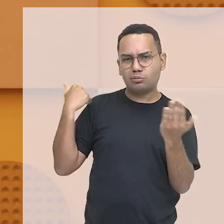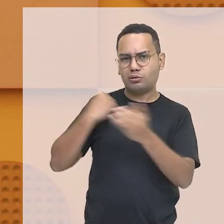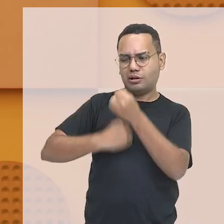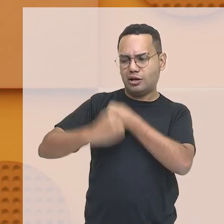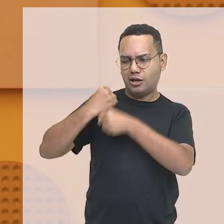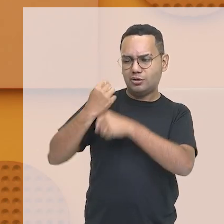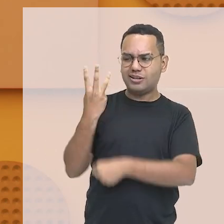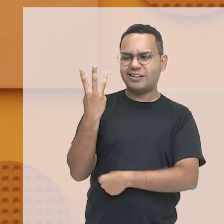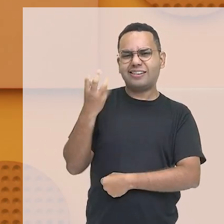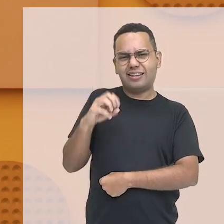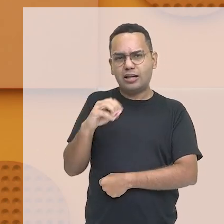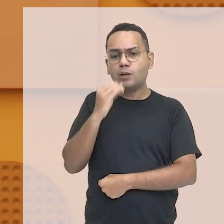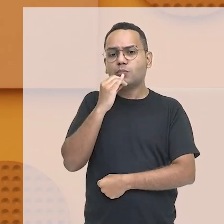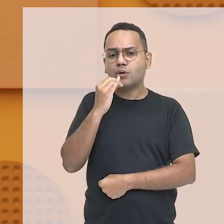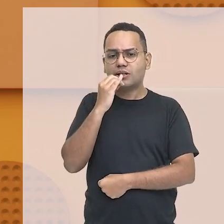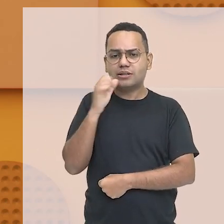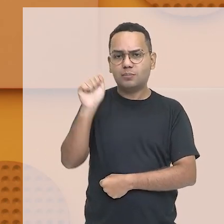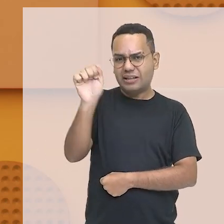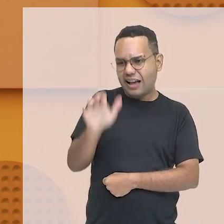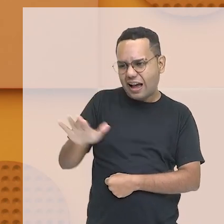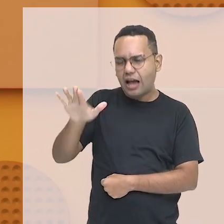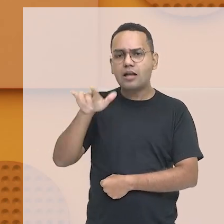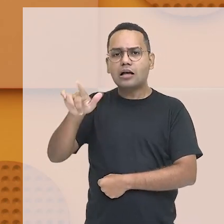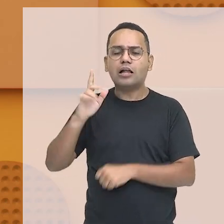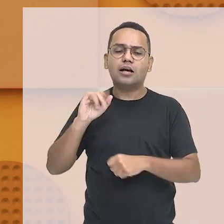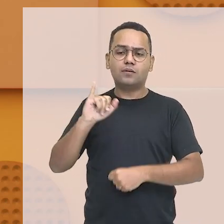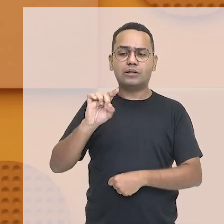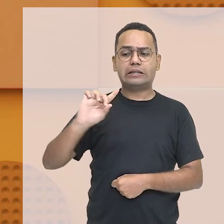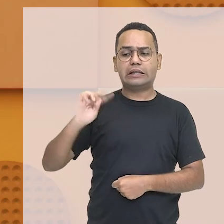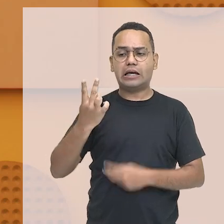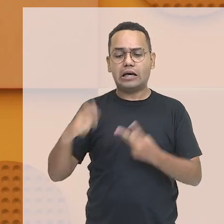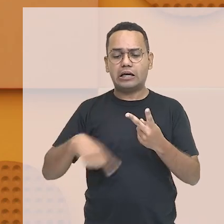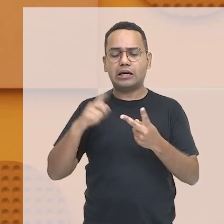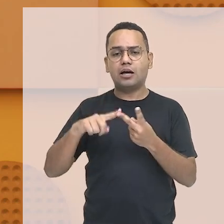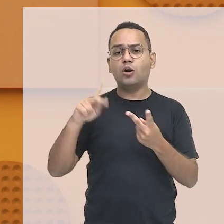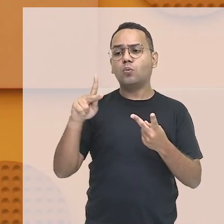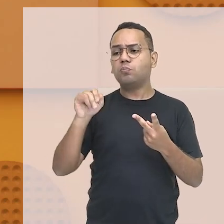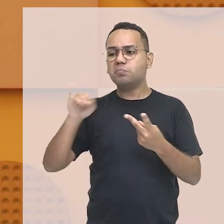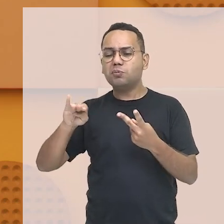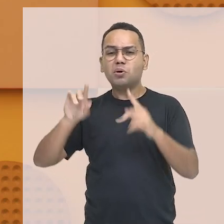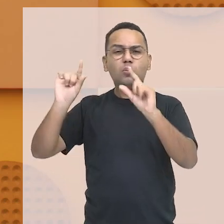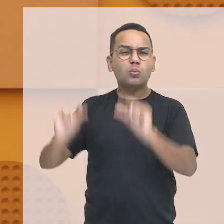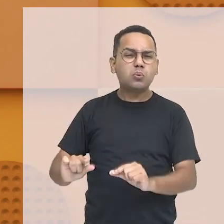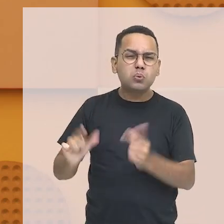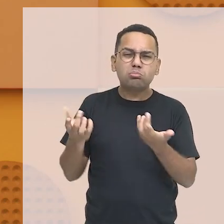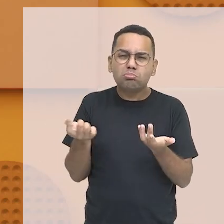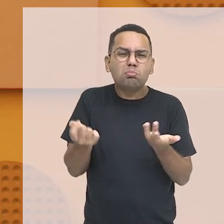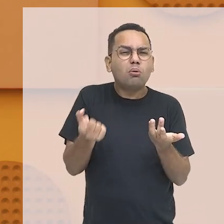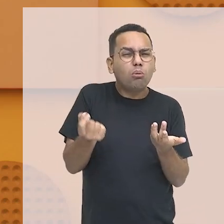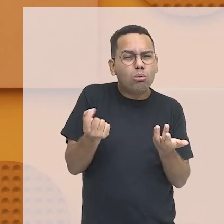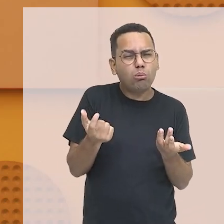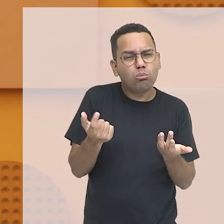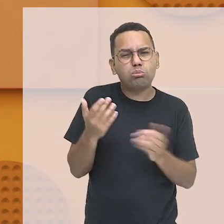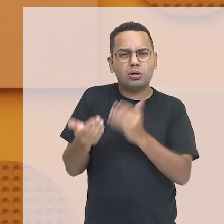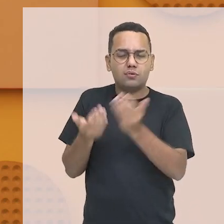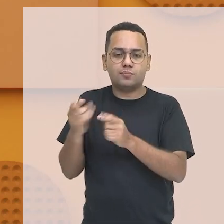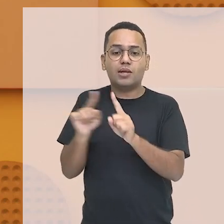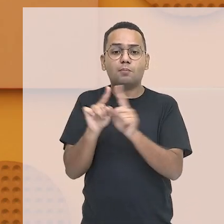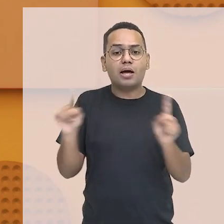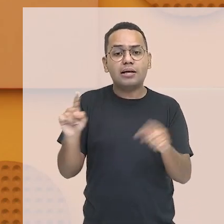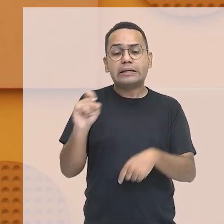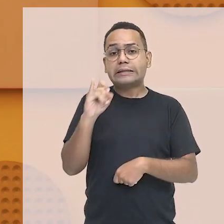gente, o índice de desenvolvimento humano, o produto interno bruto era baixíssimo. Porém, quando começa